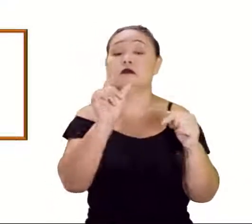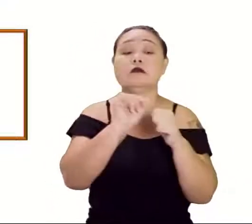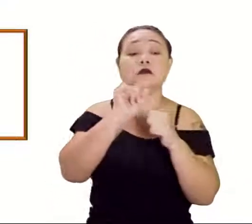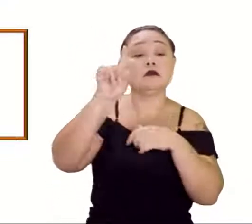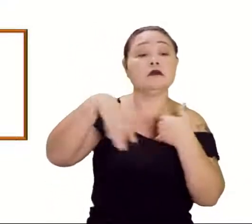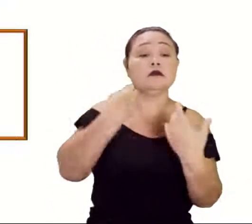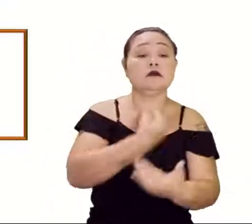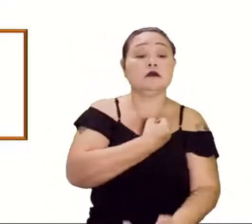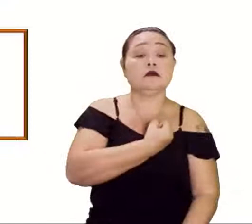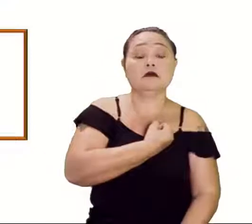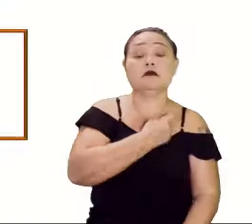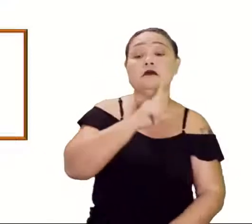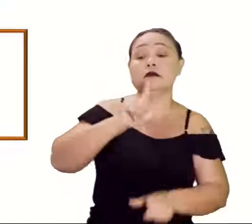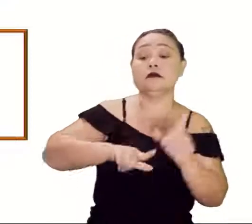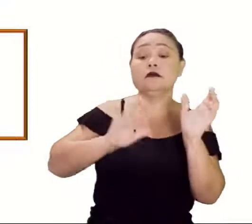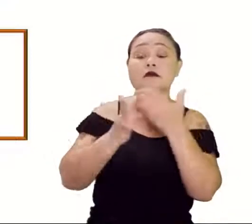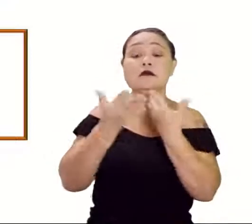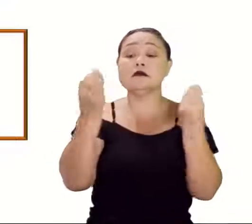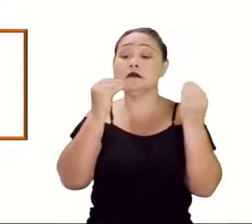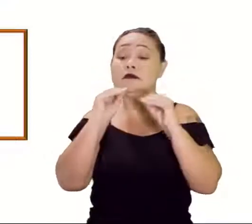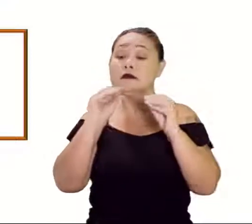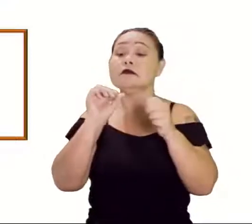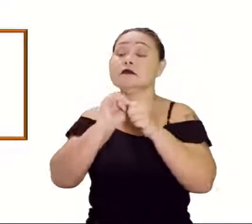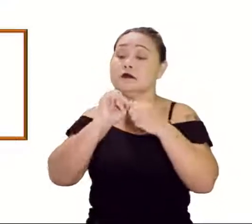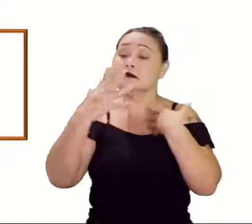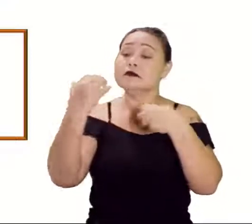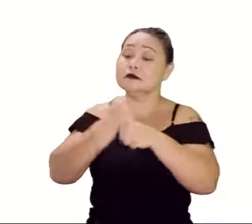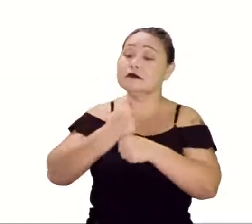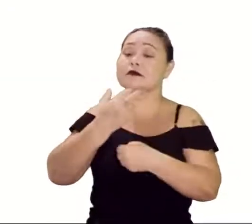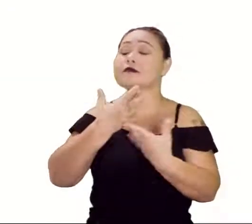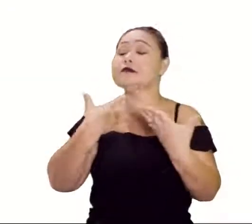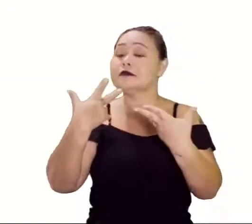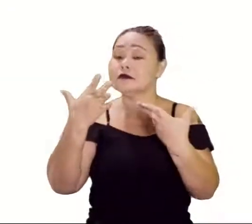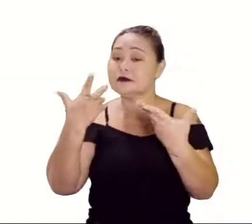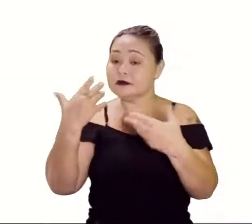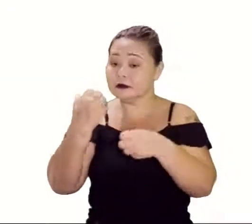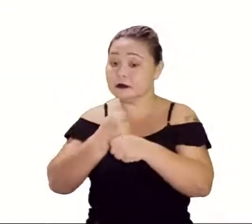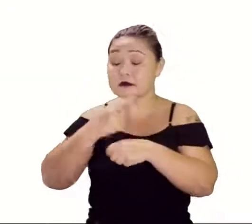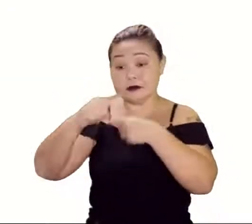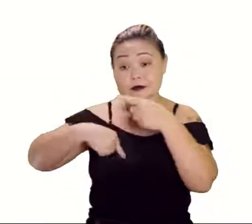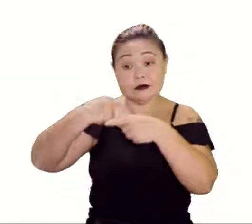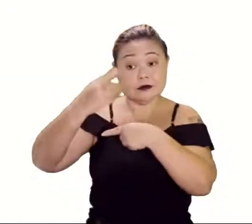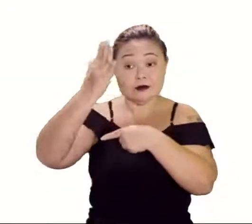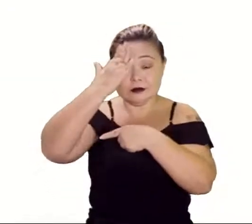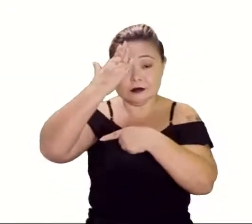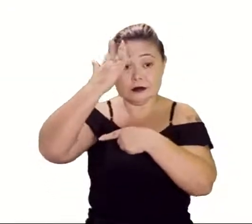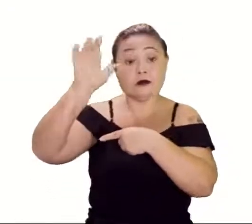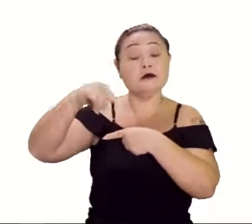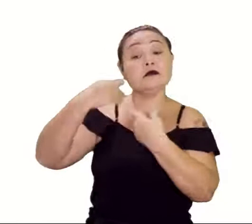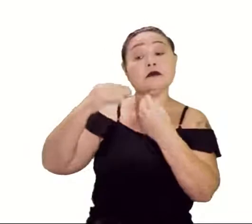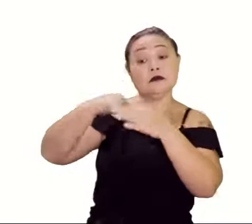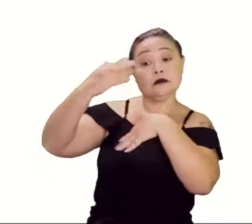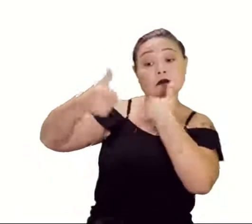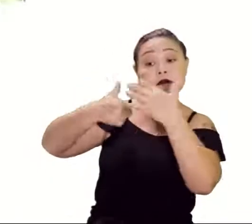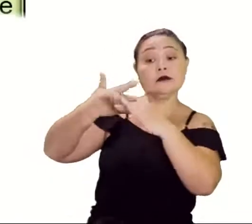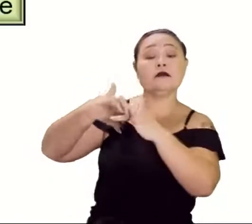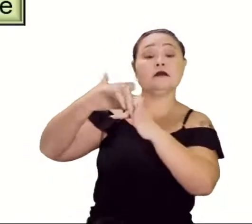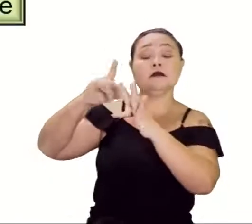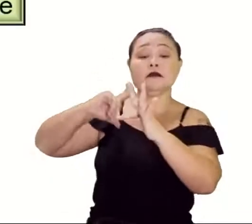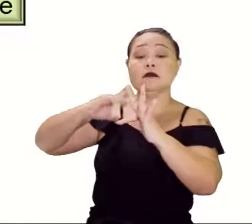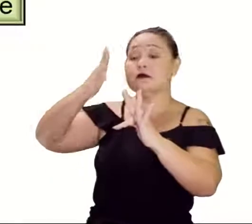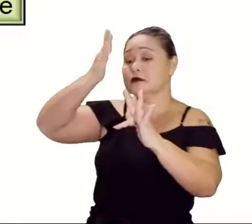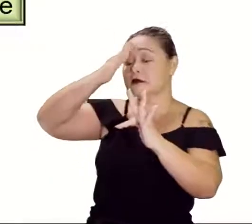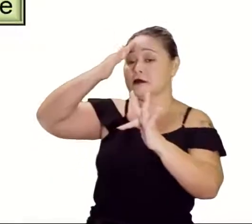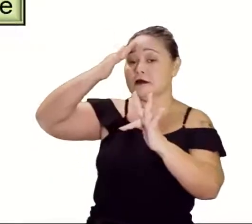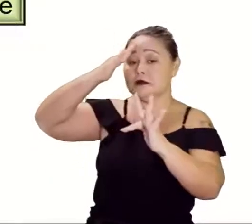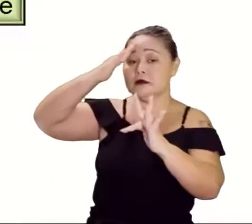valor numérico, a nossa famosa máquina de calcular, todo mundo já sabe. Então a gente avança aqui para falar sobre o gráfico, né? O gráfico a gente já